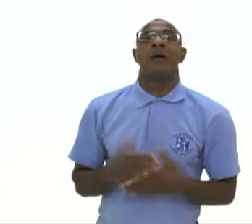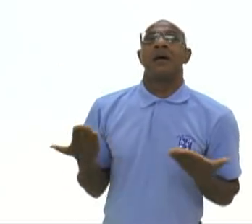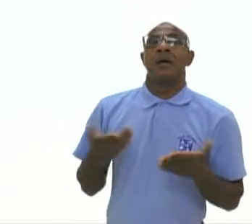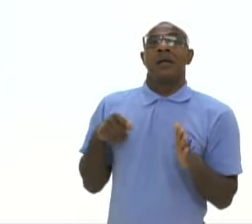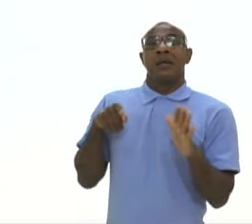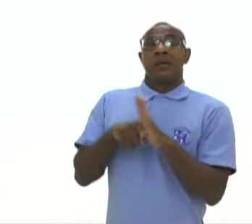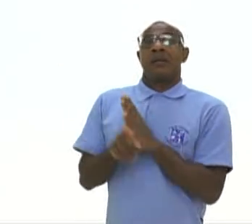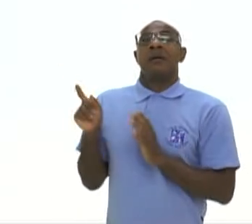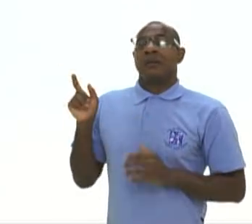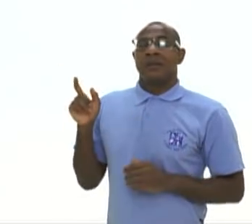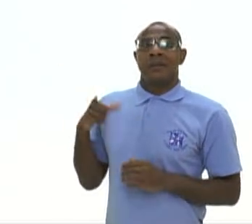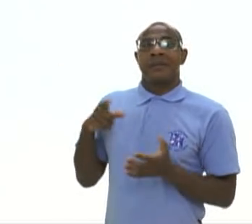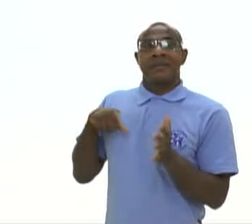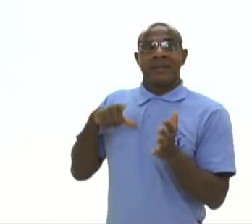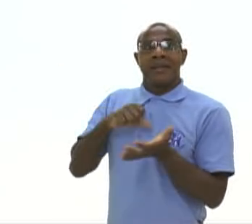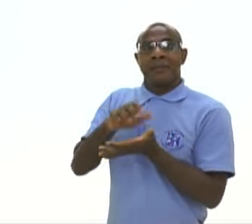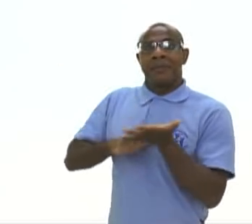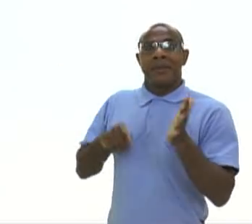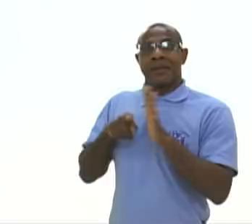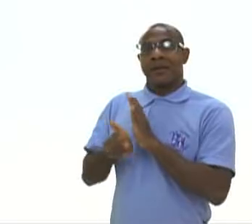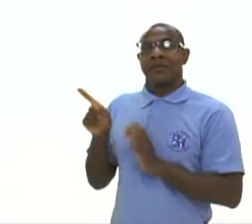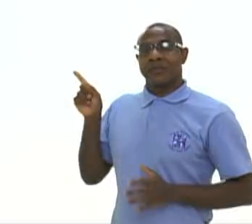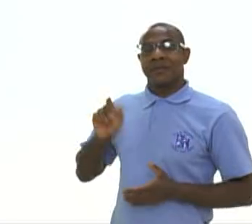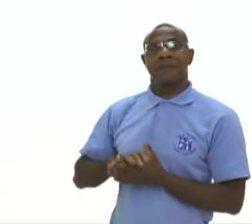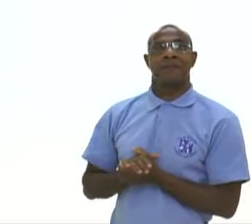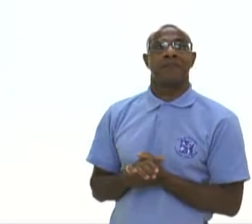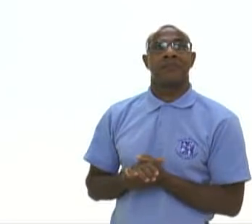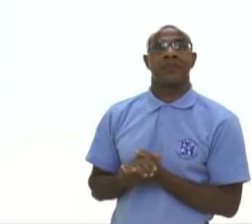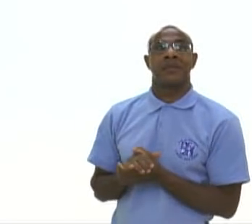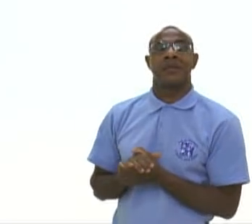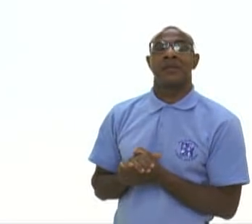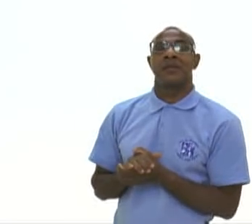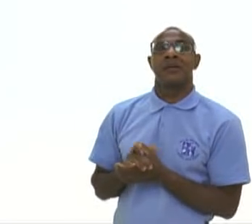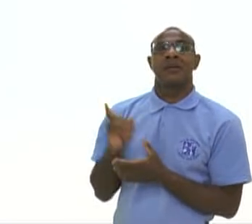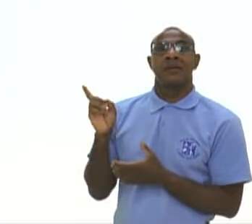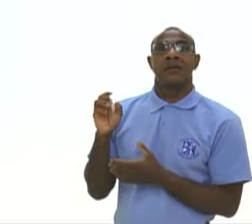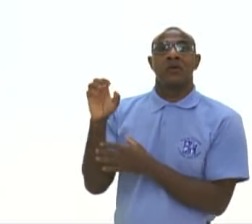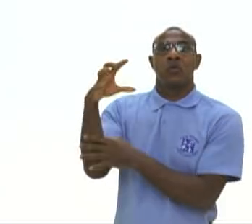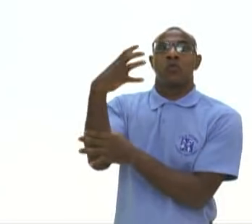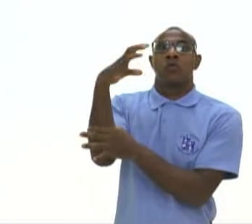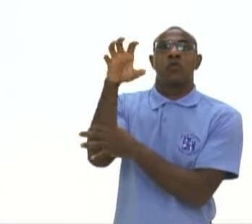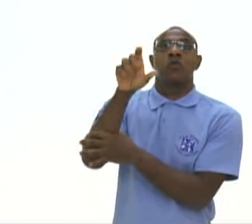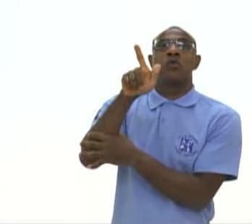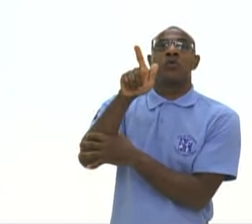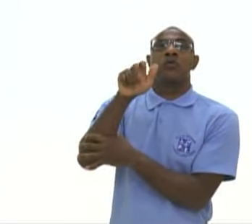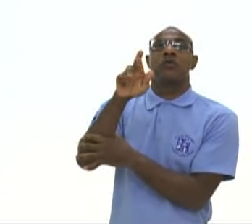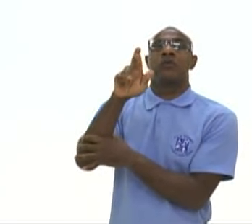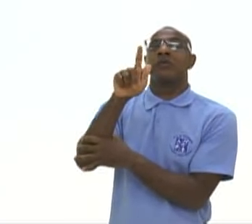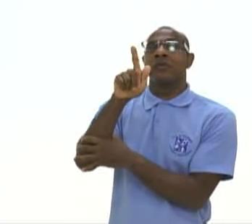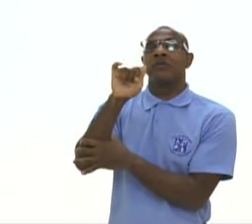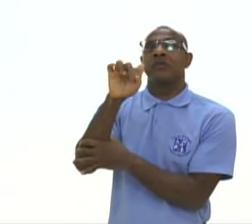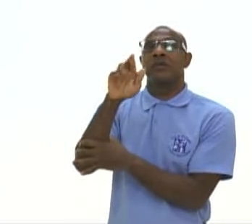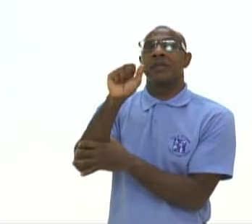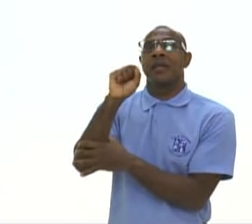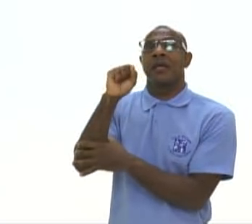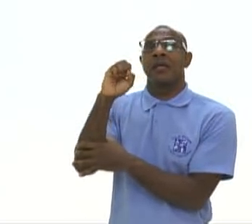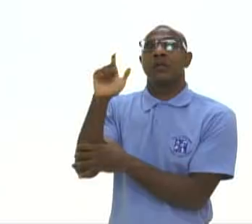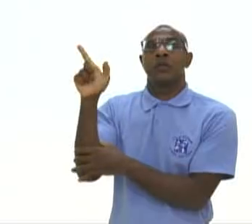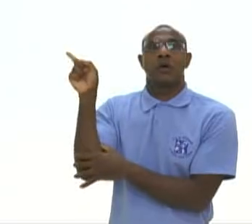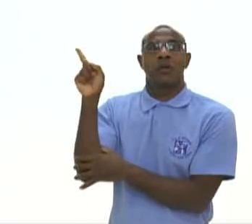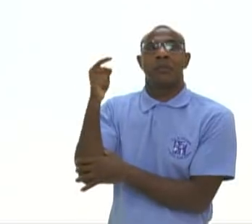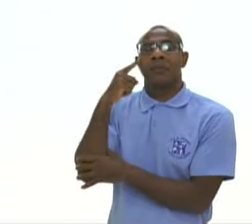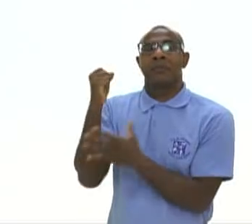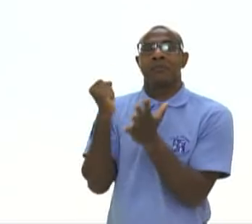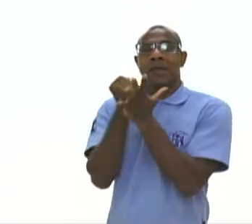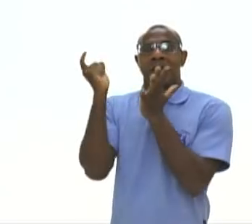uma atividade, a última da aula. O girassol apresenta flores bem características e marcantes, apesar de muitas pessoas pensarem